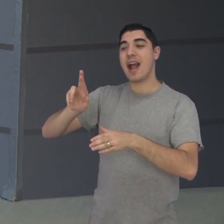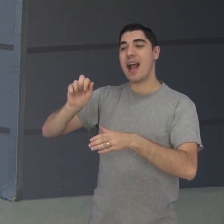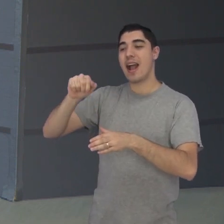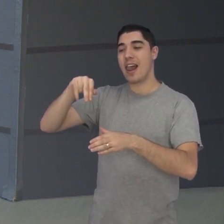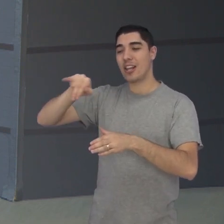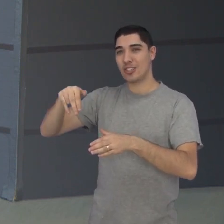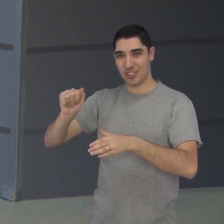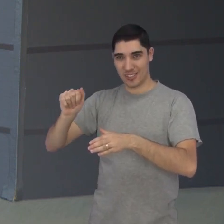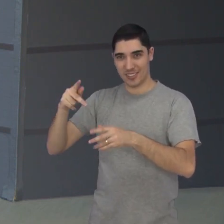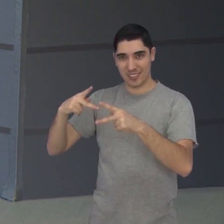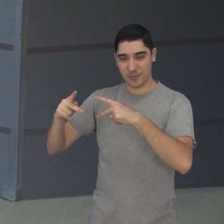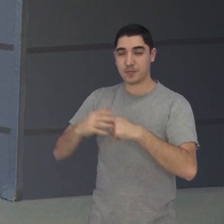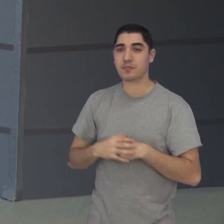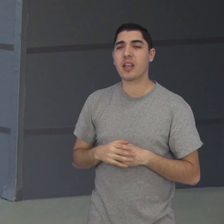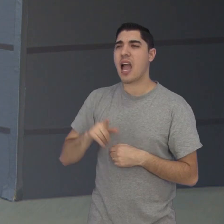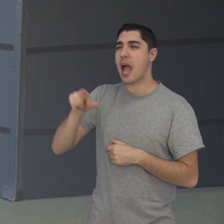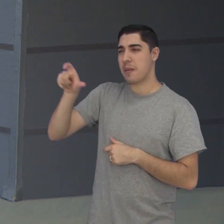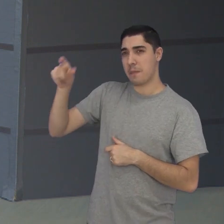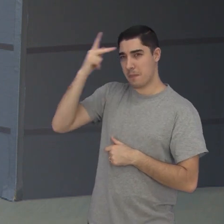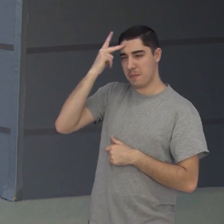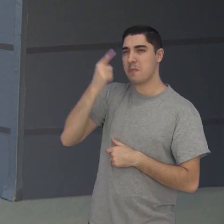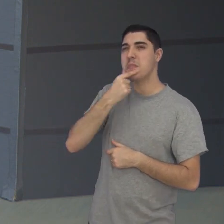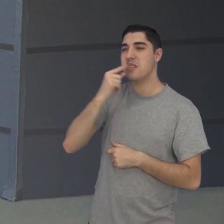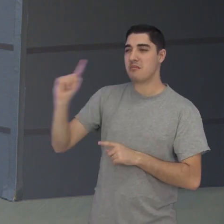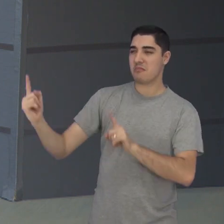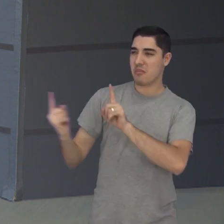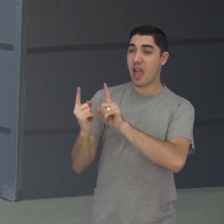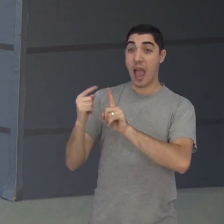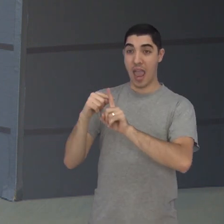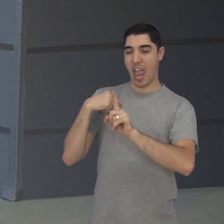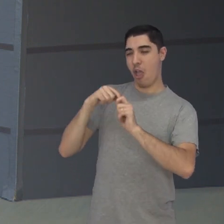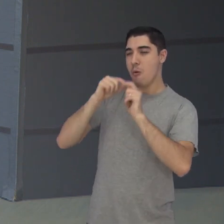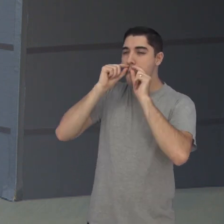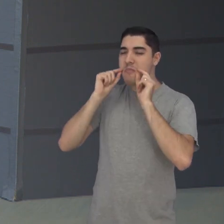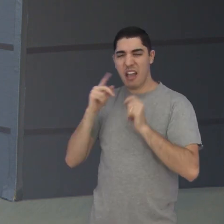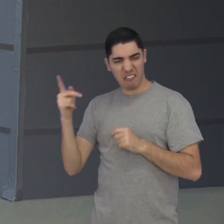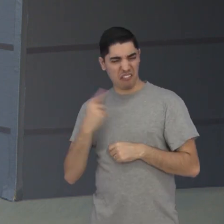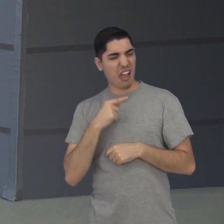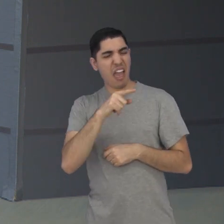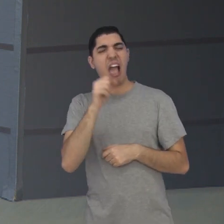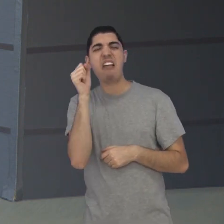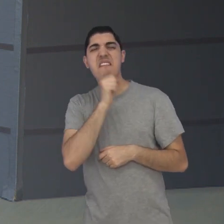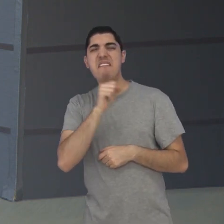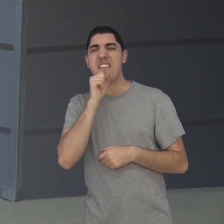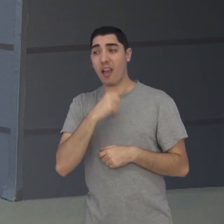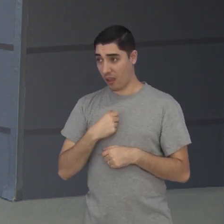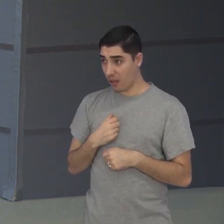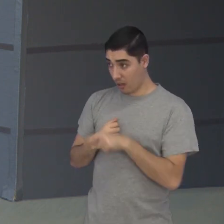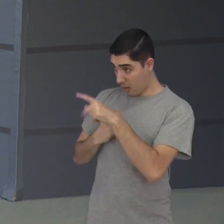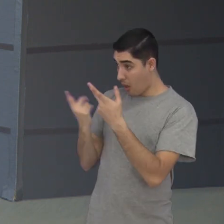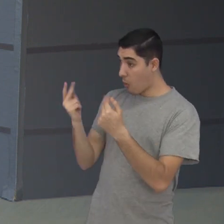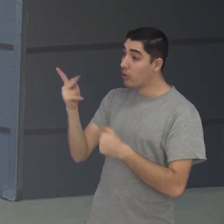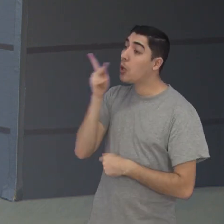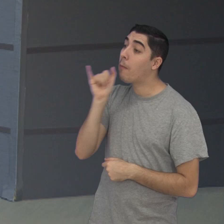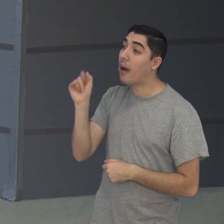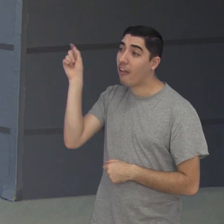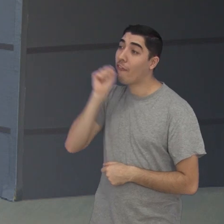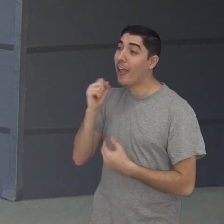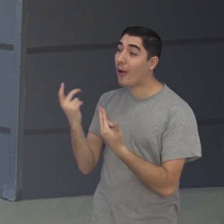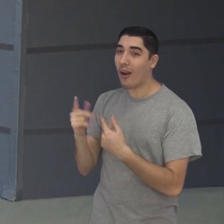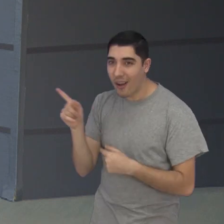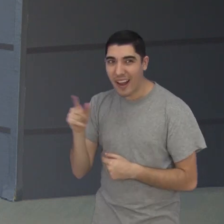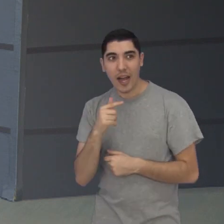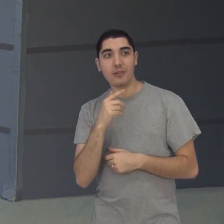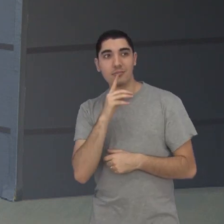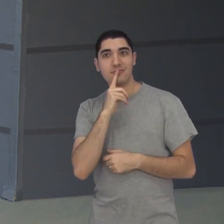ia para a escola, então a molecada falava, não sei o que, não sei o que, aí eu ia zoar, fazer o Mazzaropi, isso é coisa de velho. Ele falou, já olhou na cara do seu pai, que não sei o